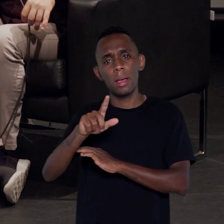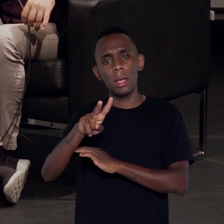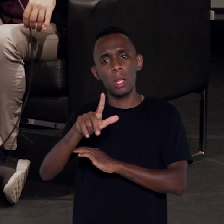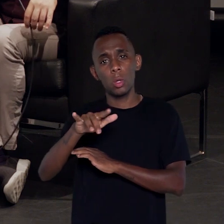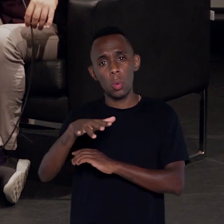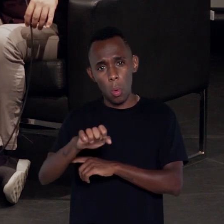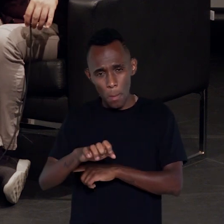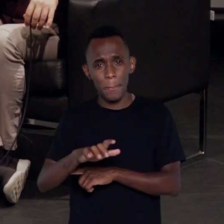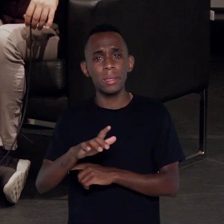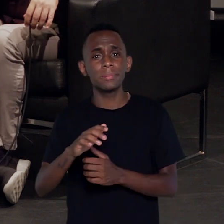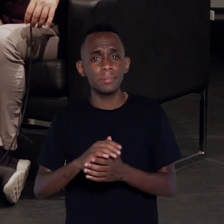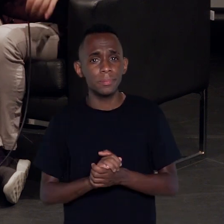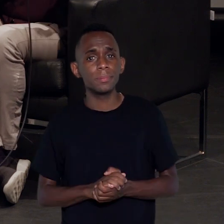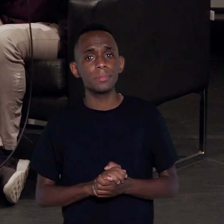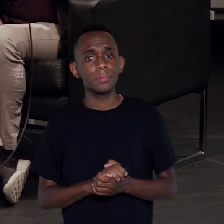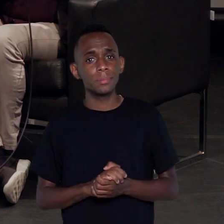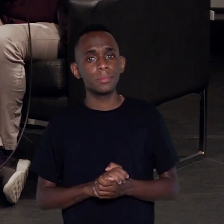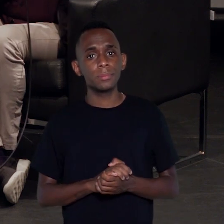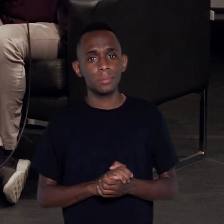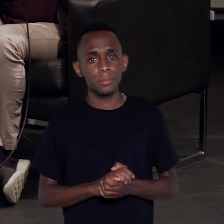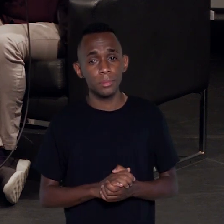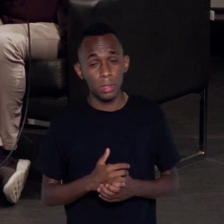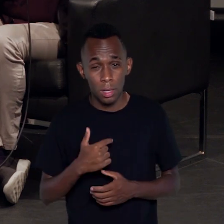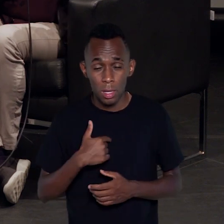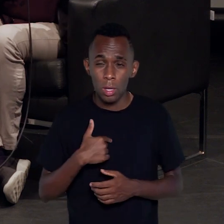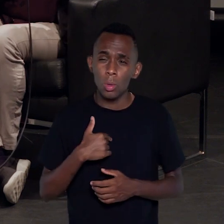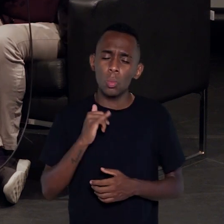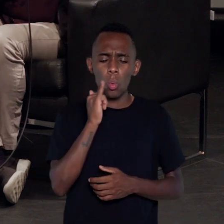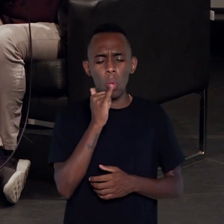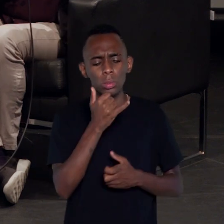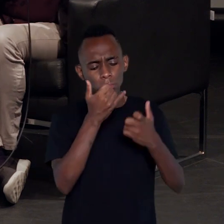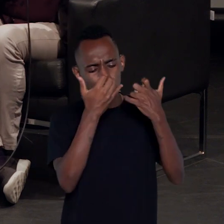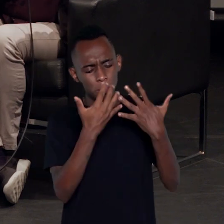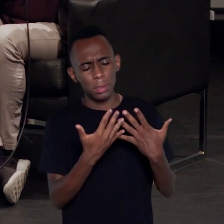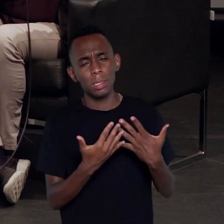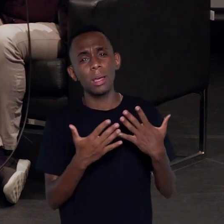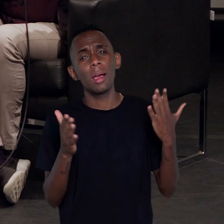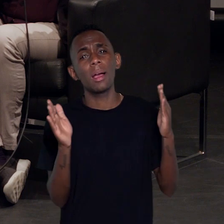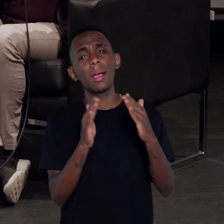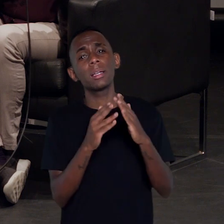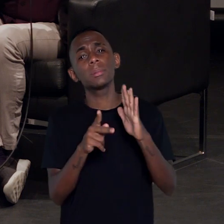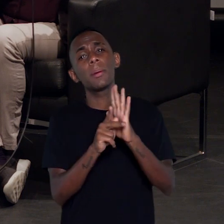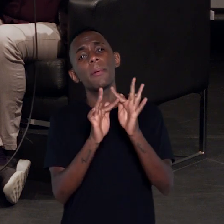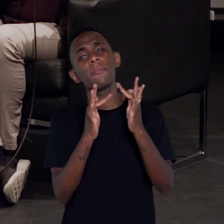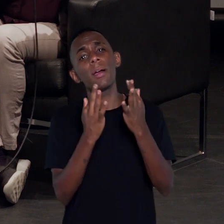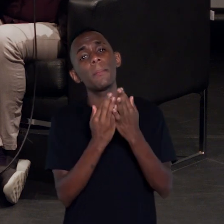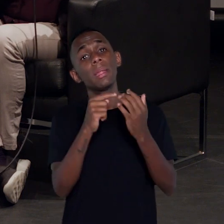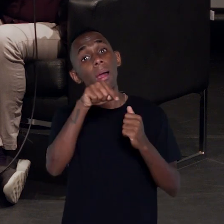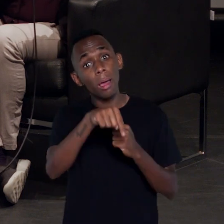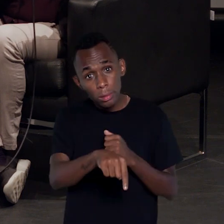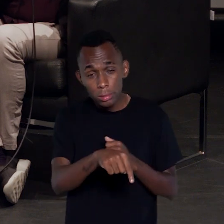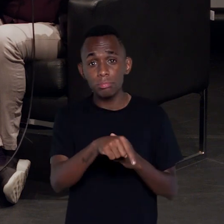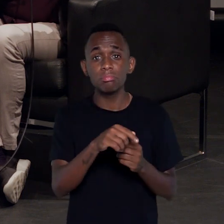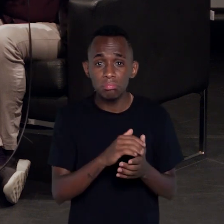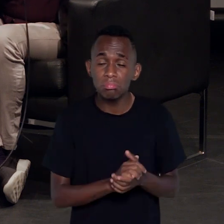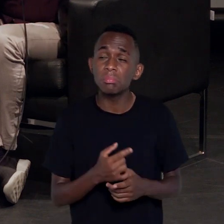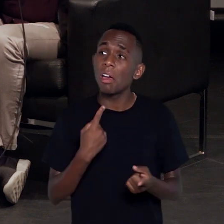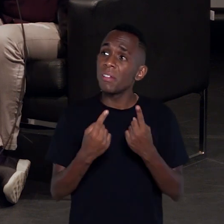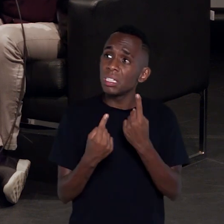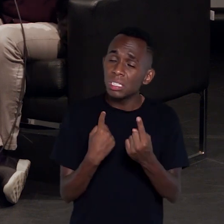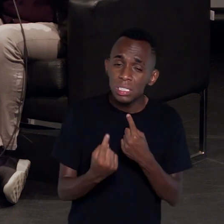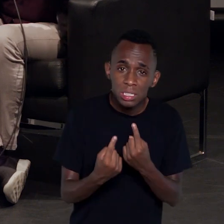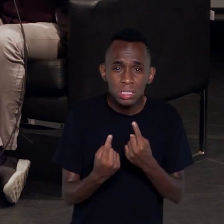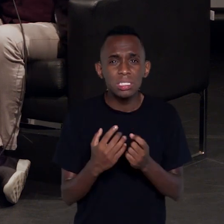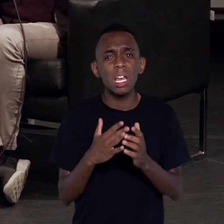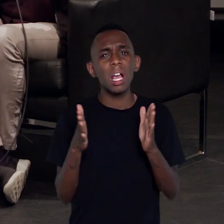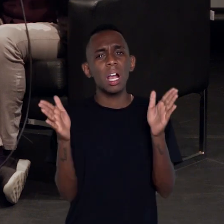Da editora Ática. E aí, eu contando a ele, a casa daquela família ficava neste lugar, né?